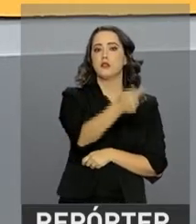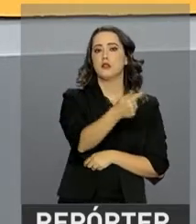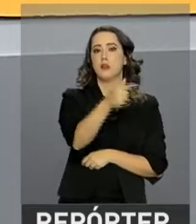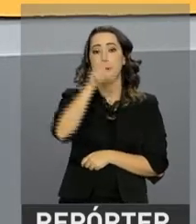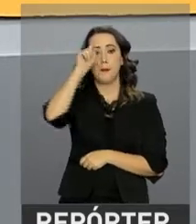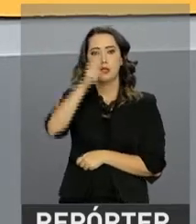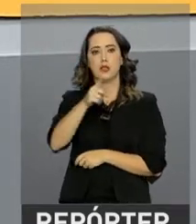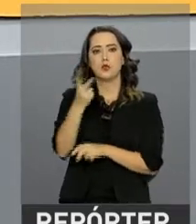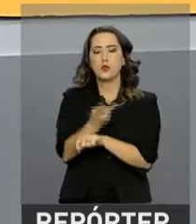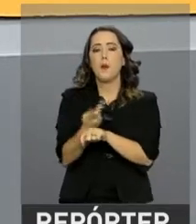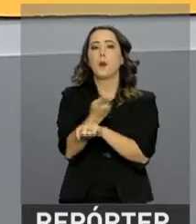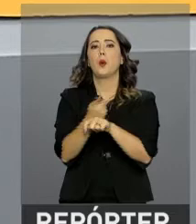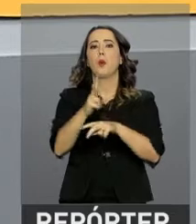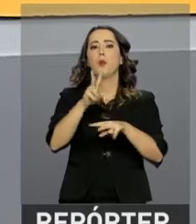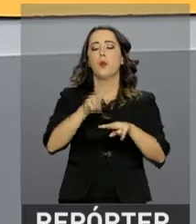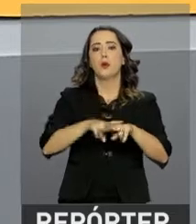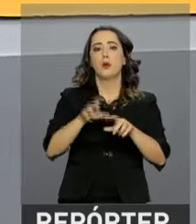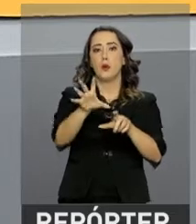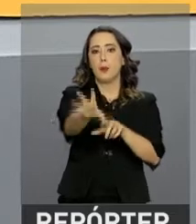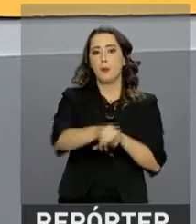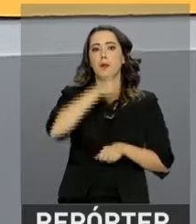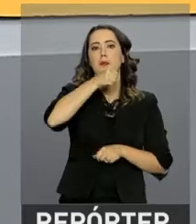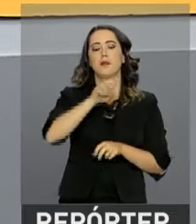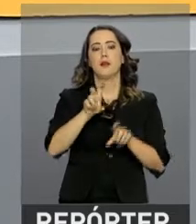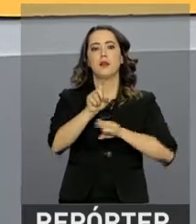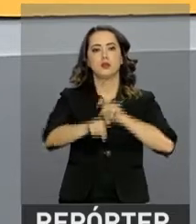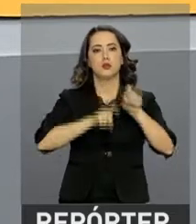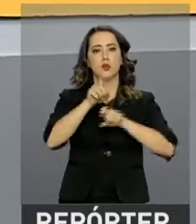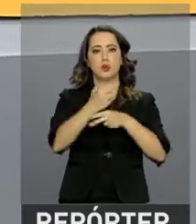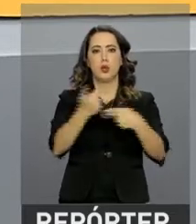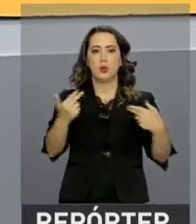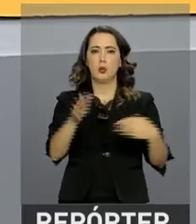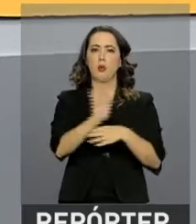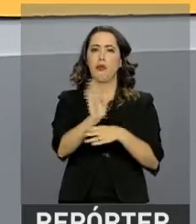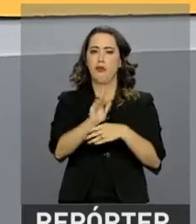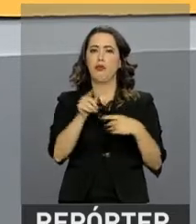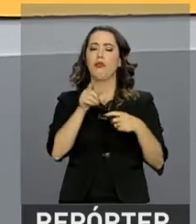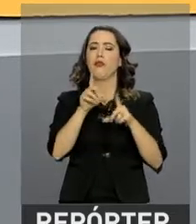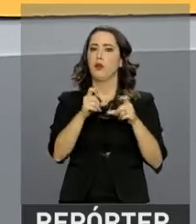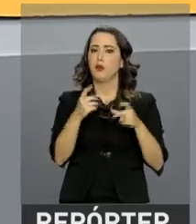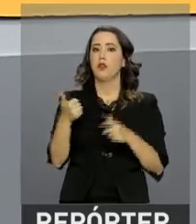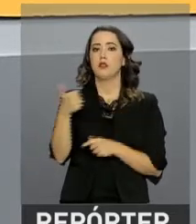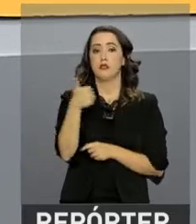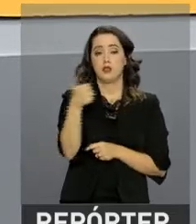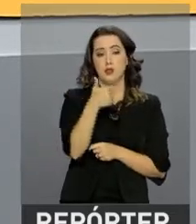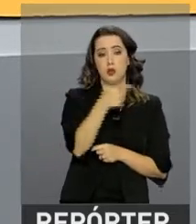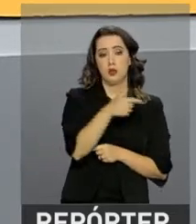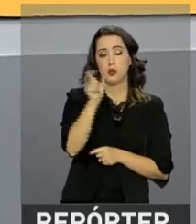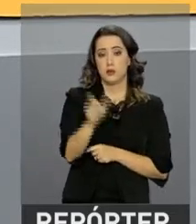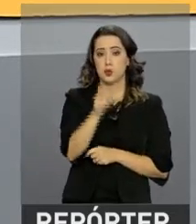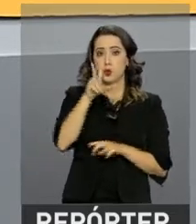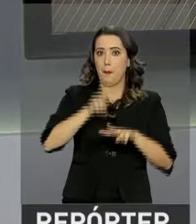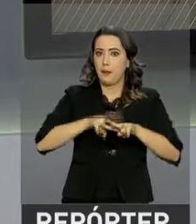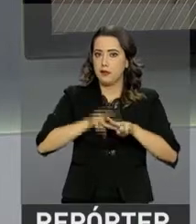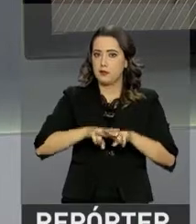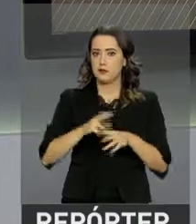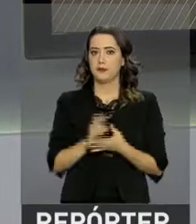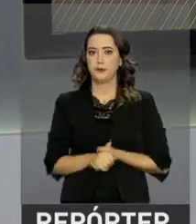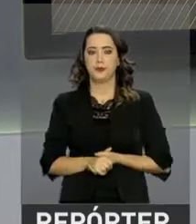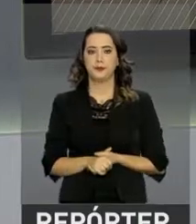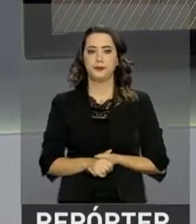mandados de busca e apreensão de computadores e arquivos digitais 112 pessoas foram presas na ocasião